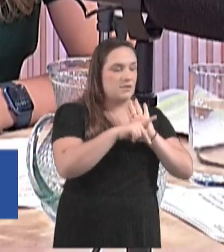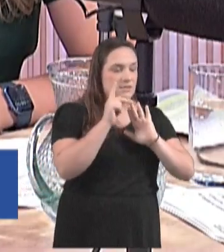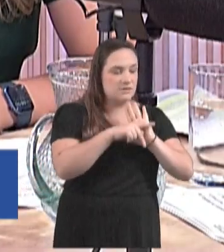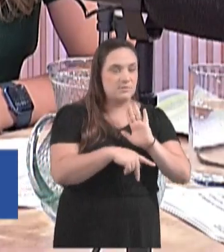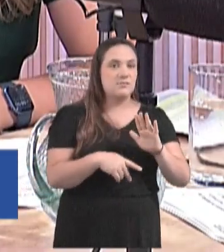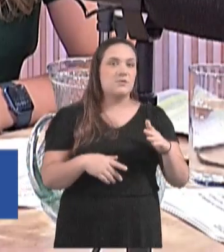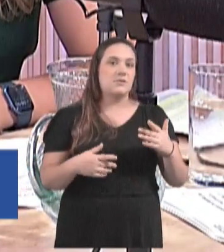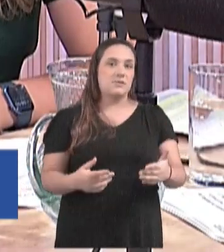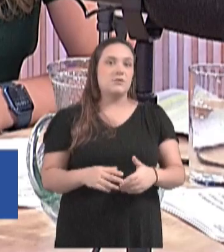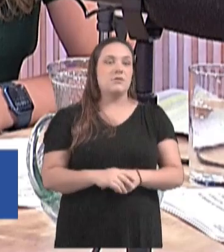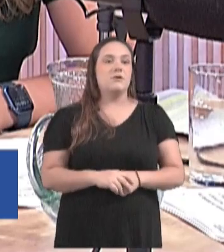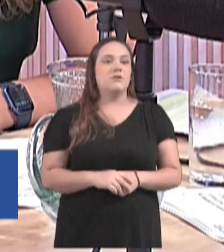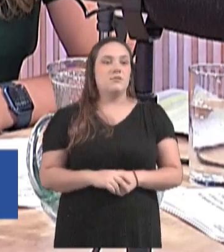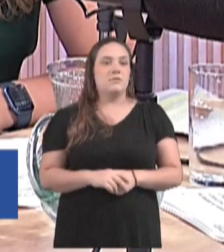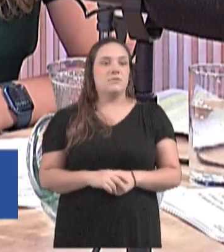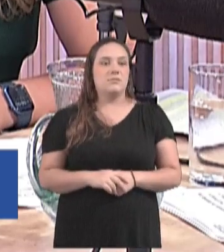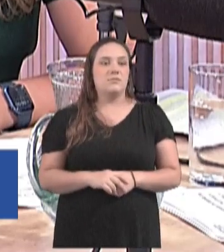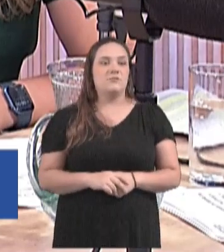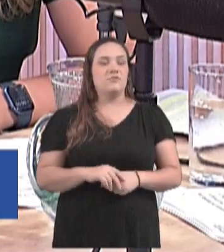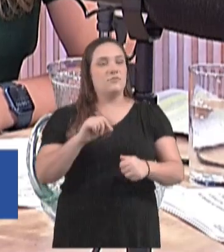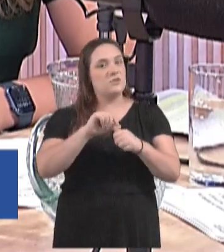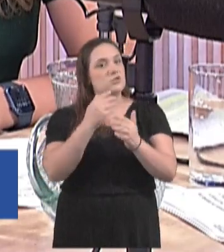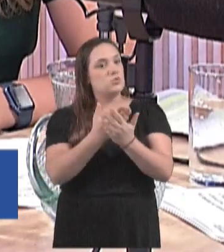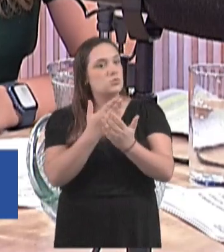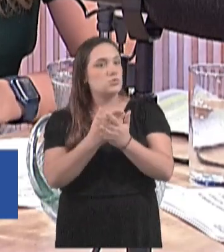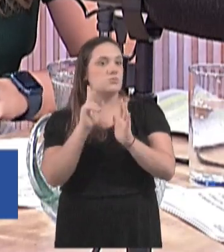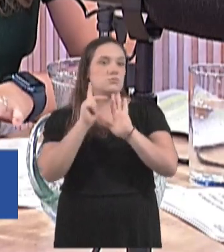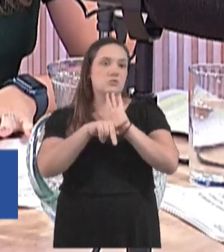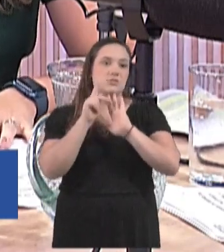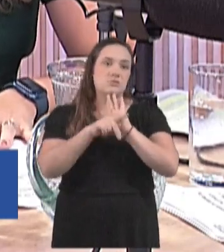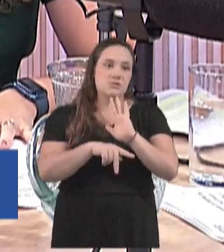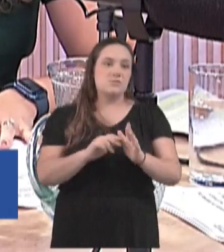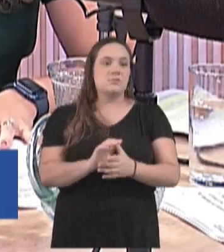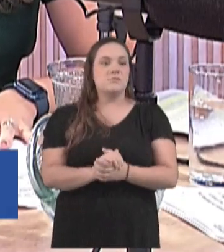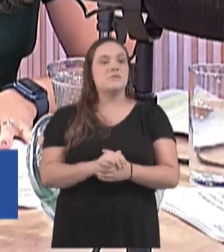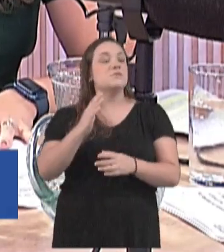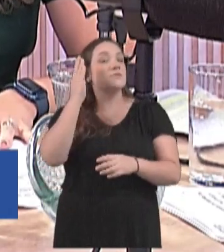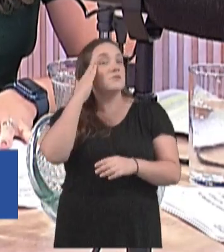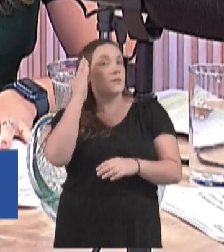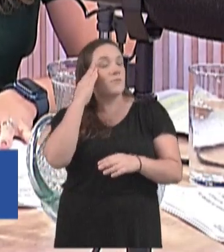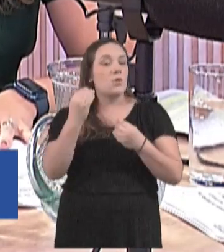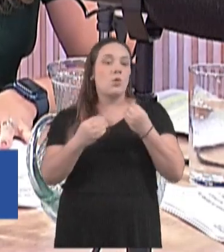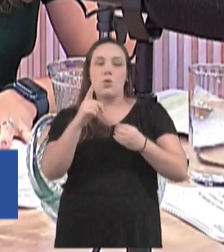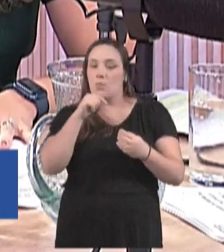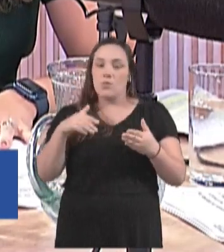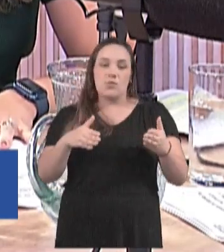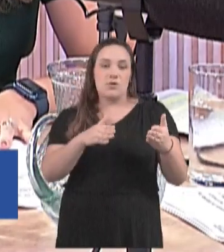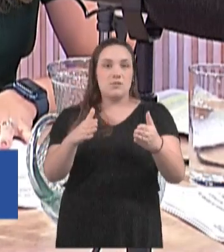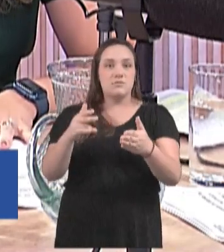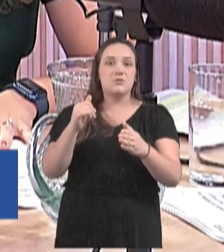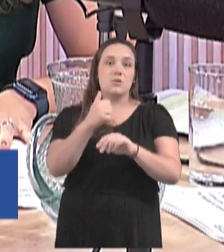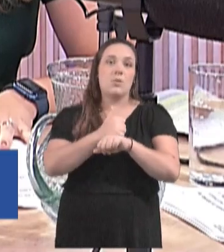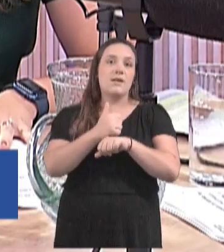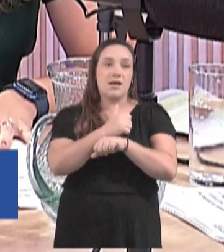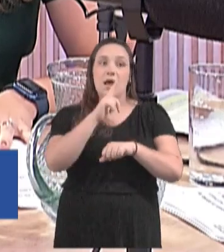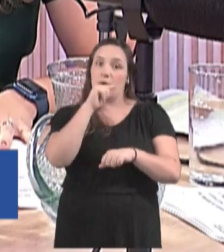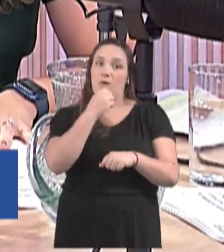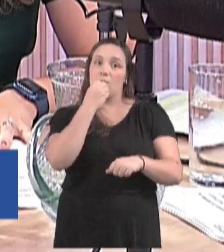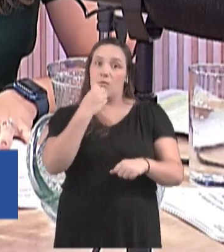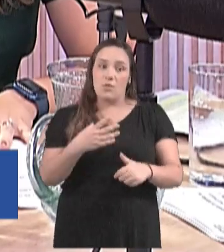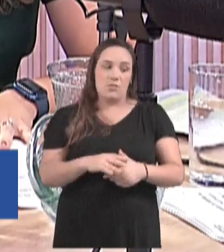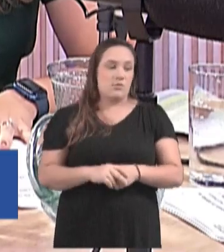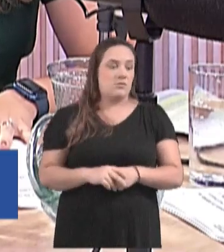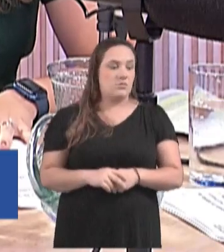planejamento. Então, a gente faz estudos de planejamentos para saber a qualidade do rio, como que está a qualidade do rio. A gente monitora